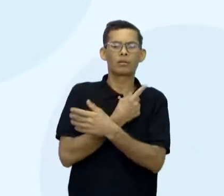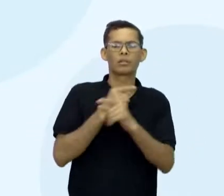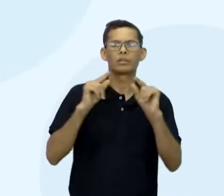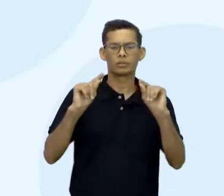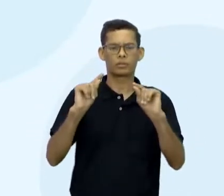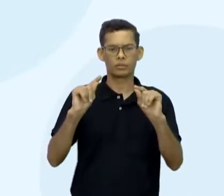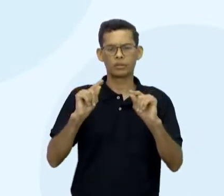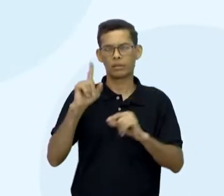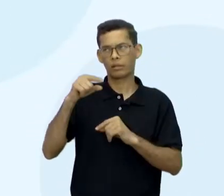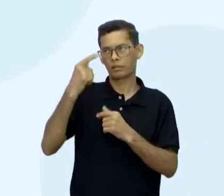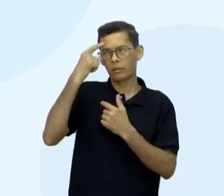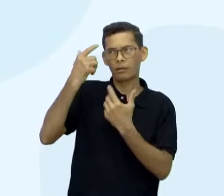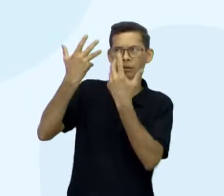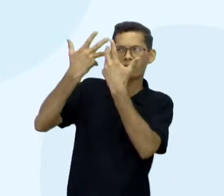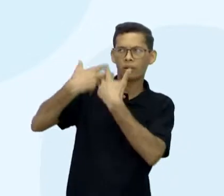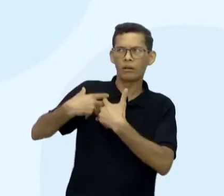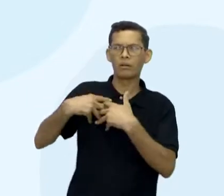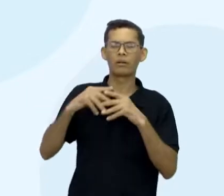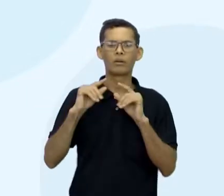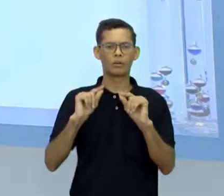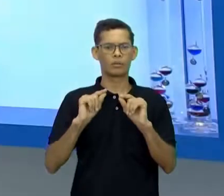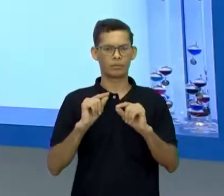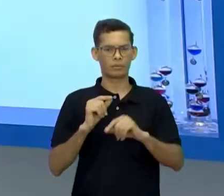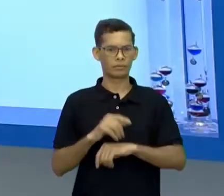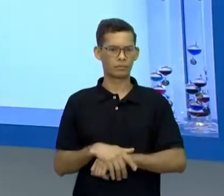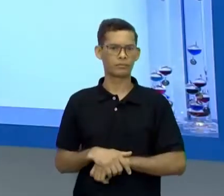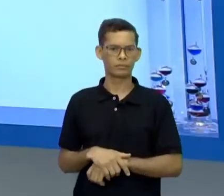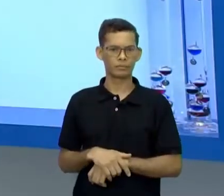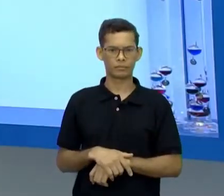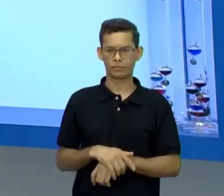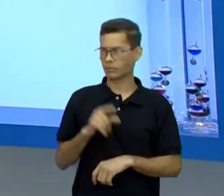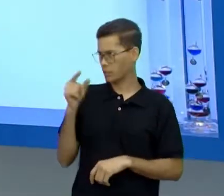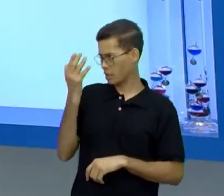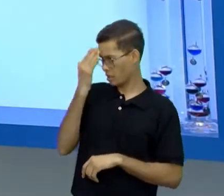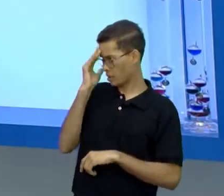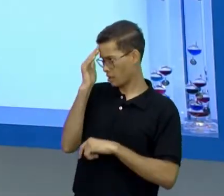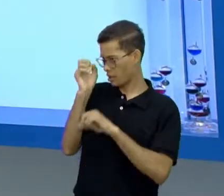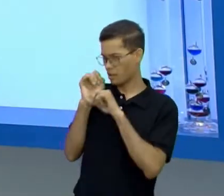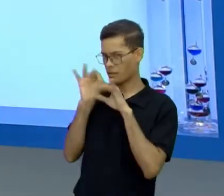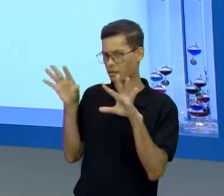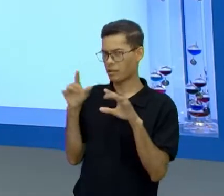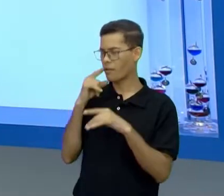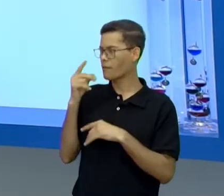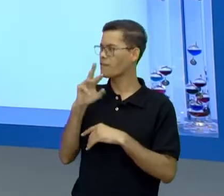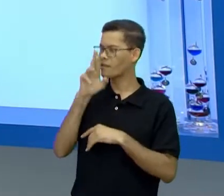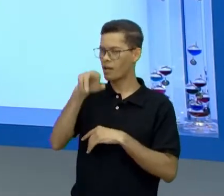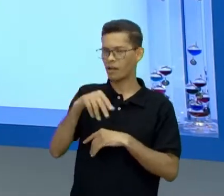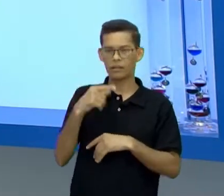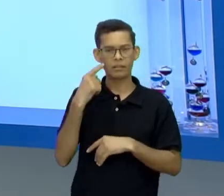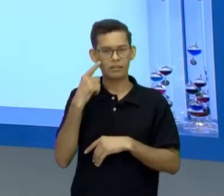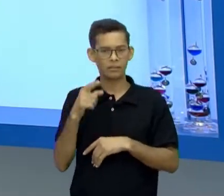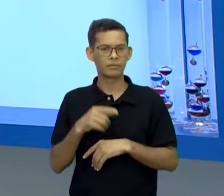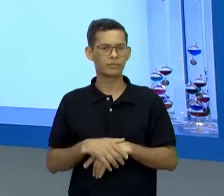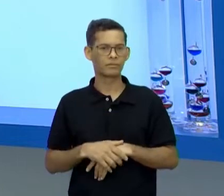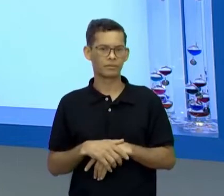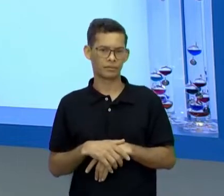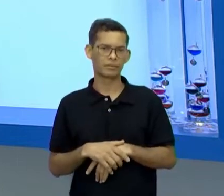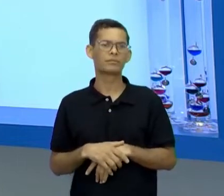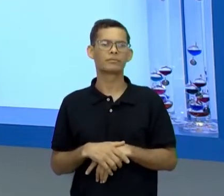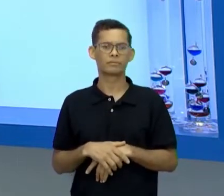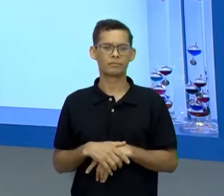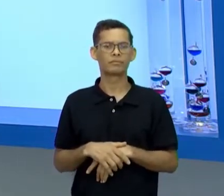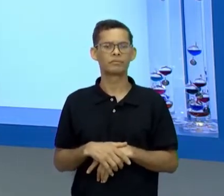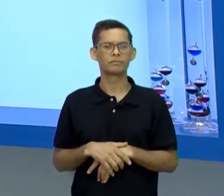um questionamento importante, Malina! Você entendeu esse questionamento? Olha para que você entendeu. O que acontece é